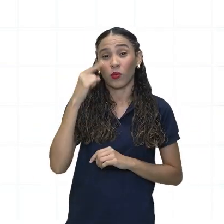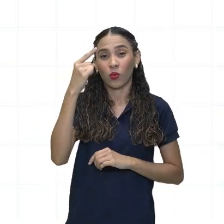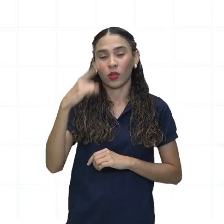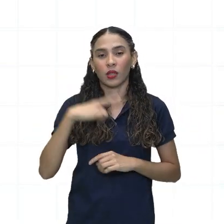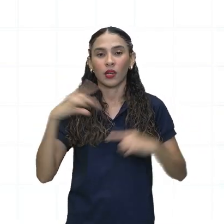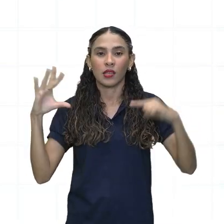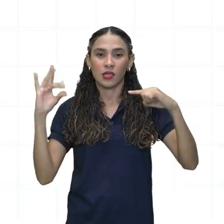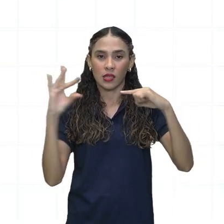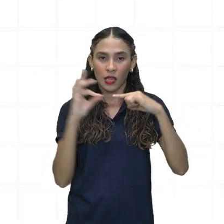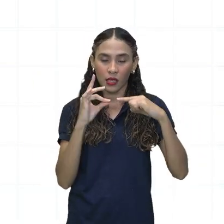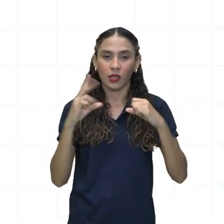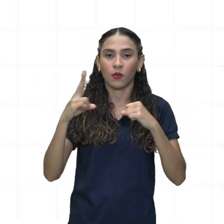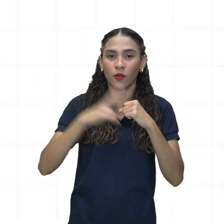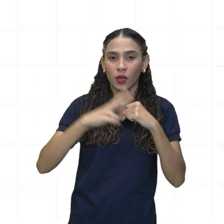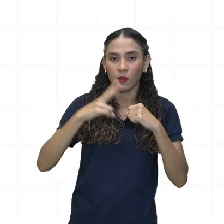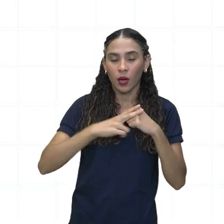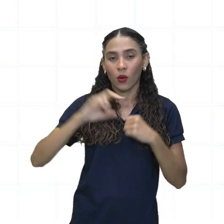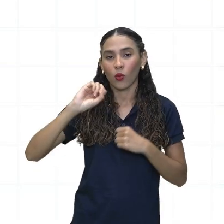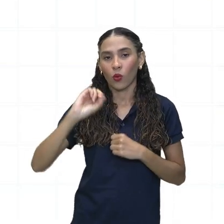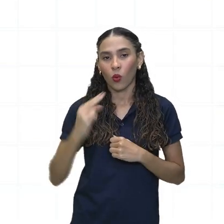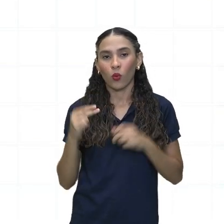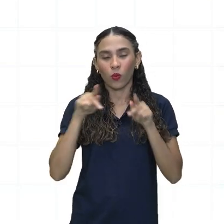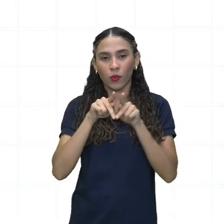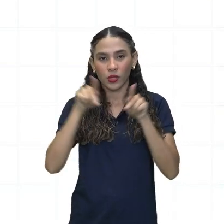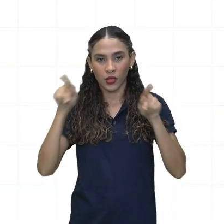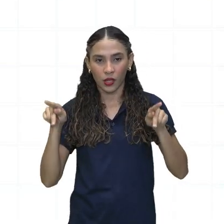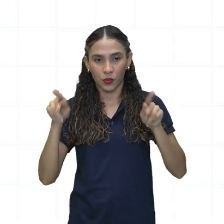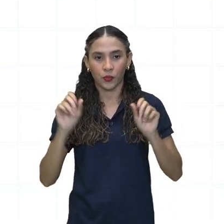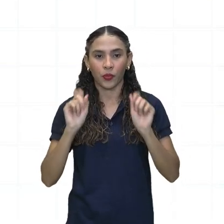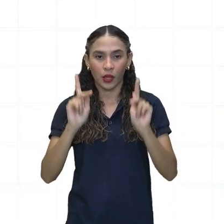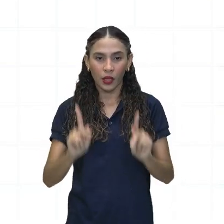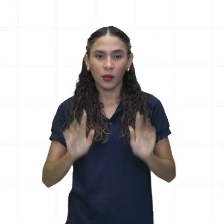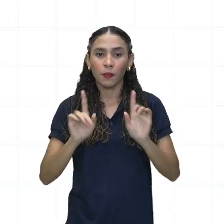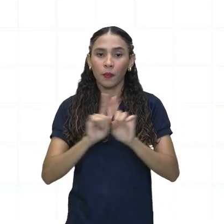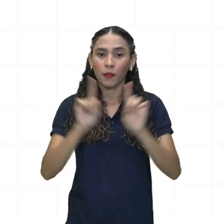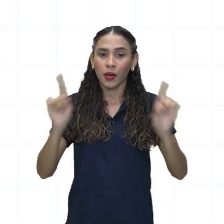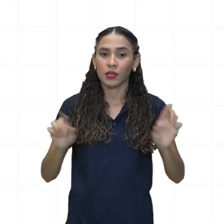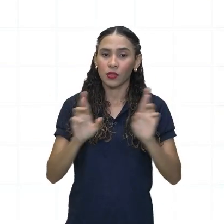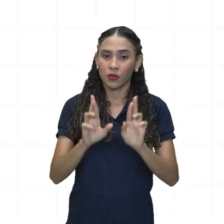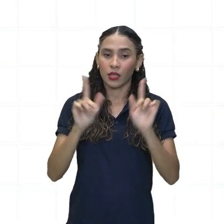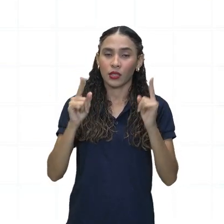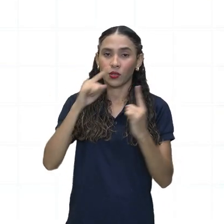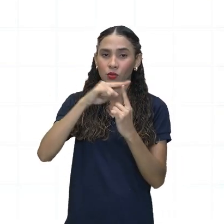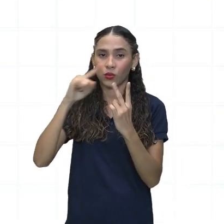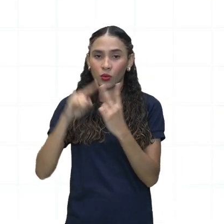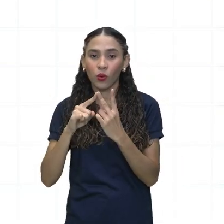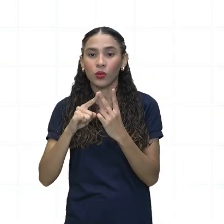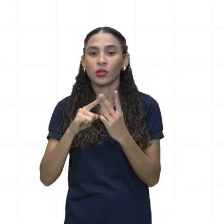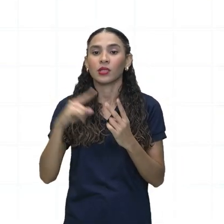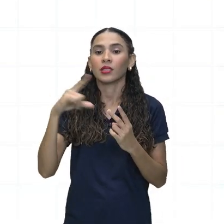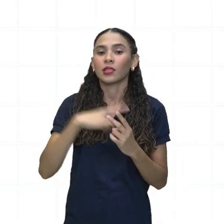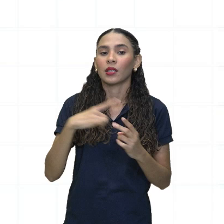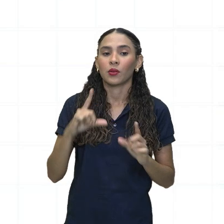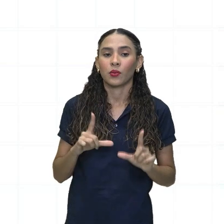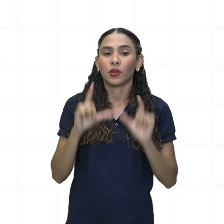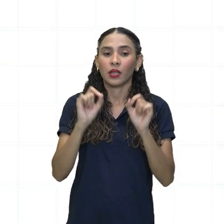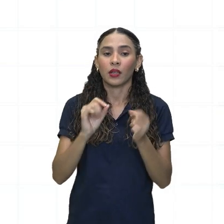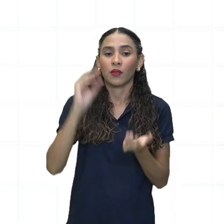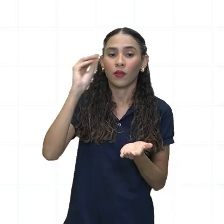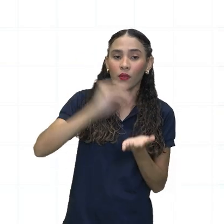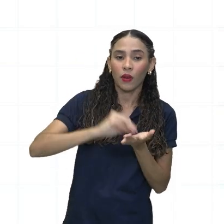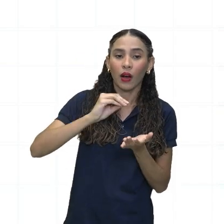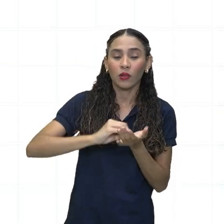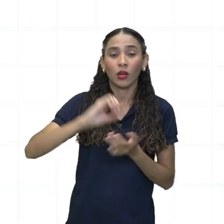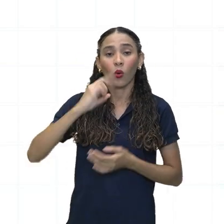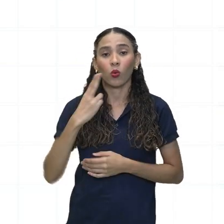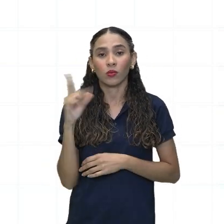de sintagma verbal ou predicado, tá bom? A diferença entre esses dois termos está na presença ou na ausência do